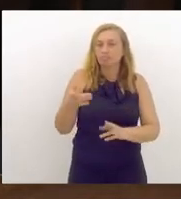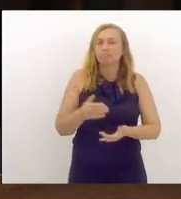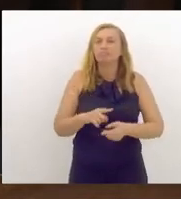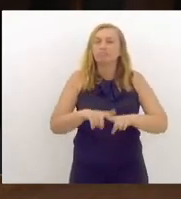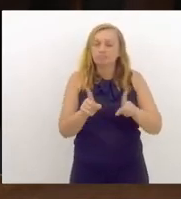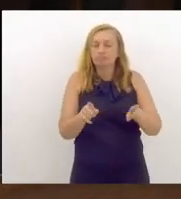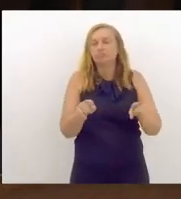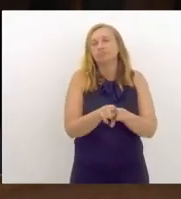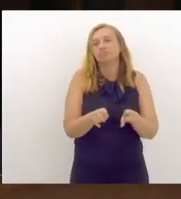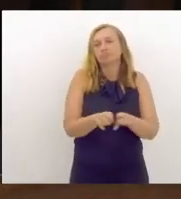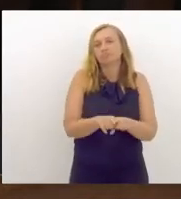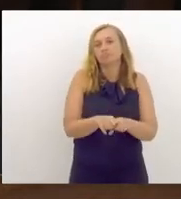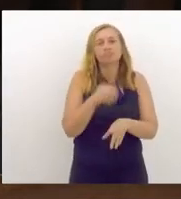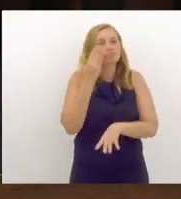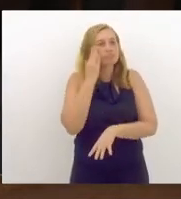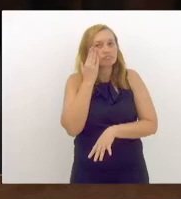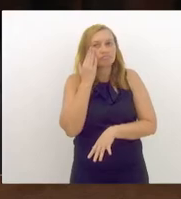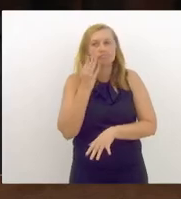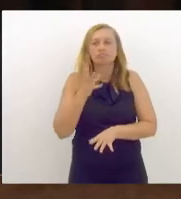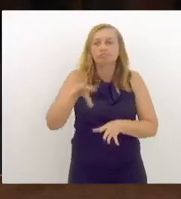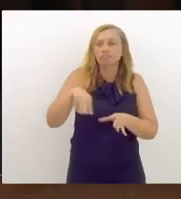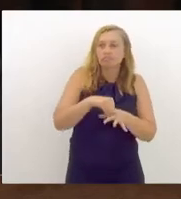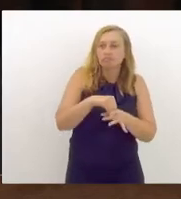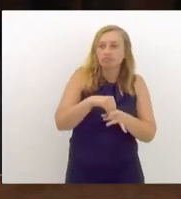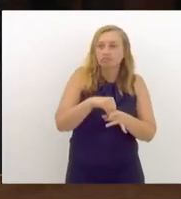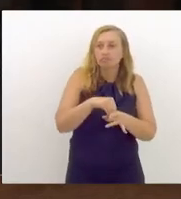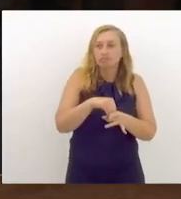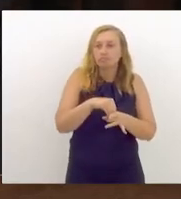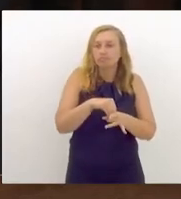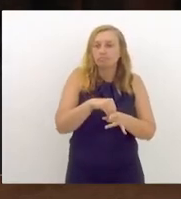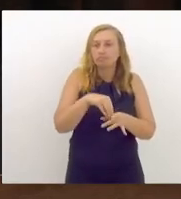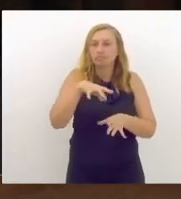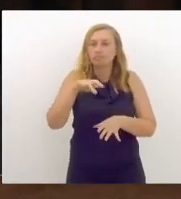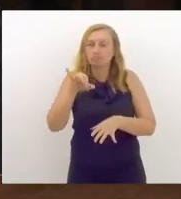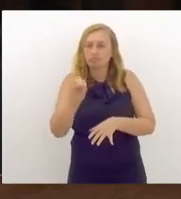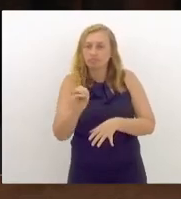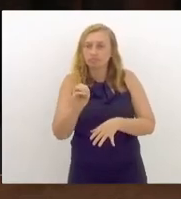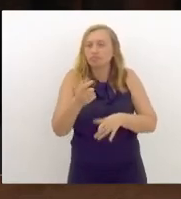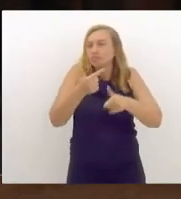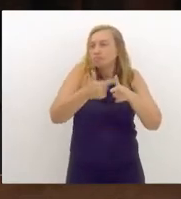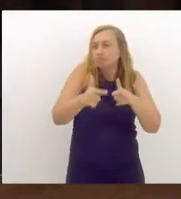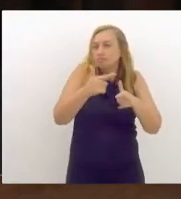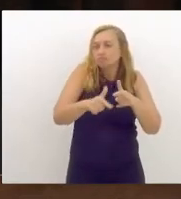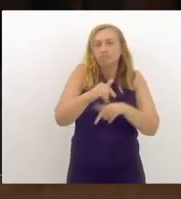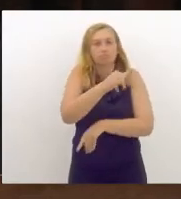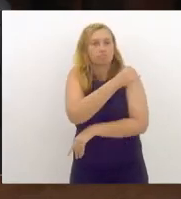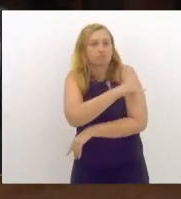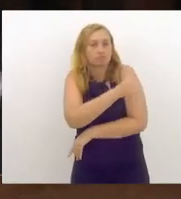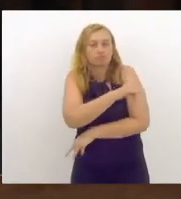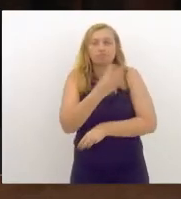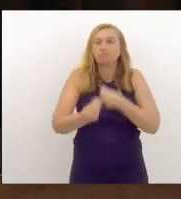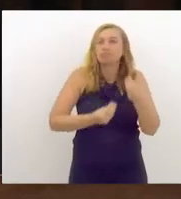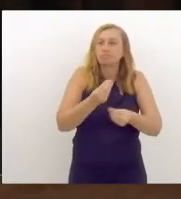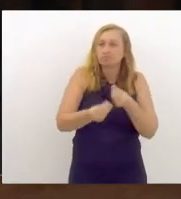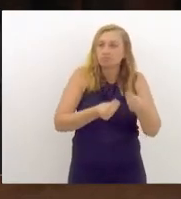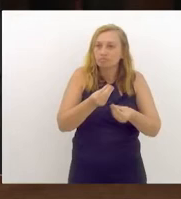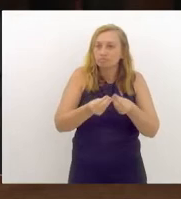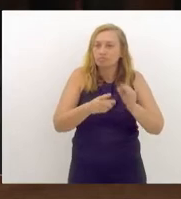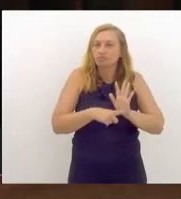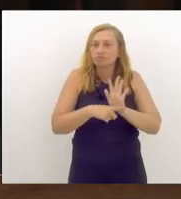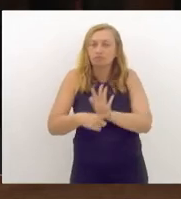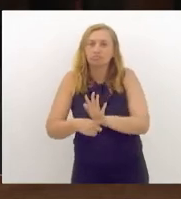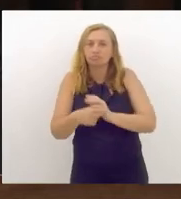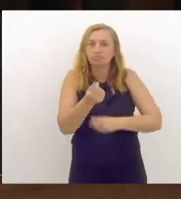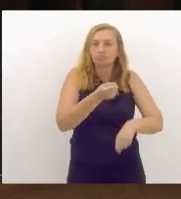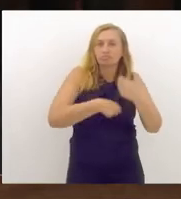mas entendendo isso dentro dessa perspectiva macro seja do problema do Rio de Janeiro e como recuperar a economia do